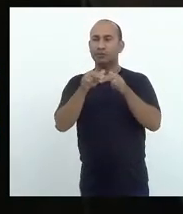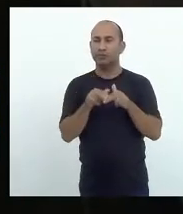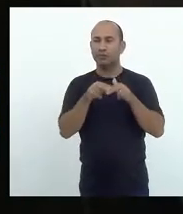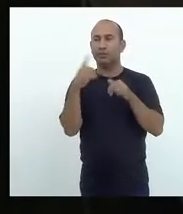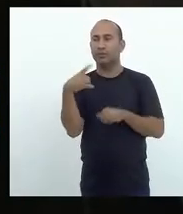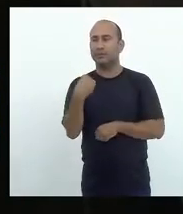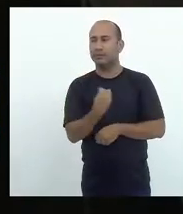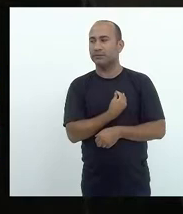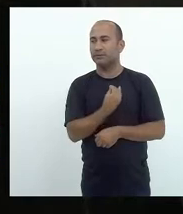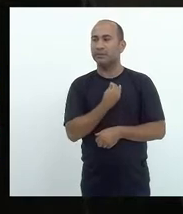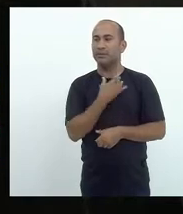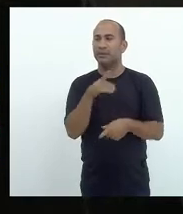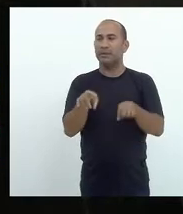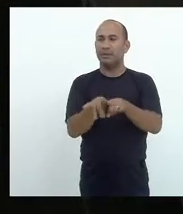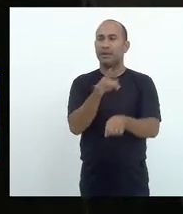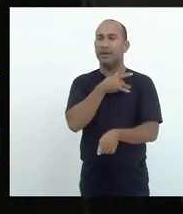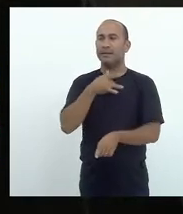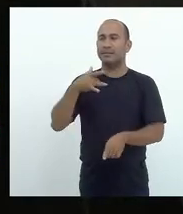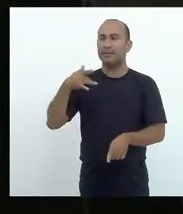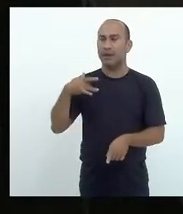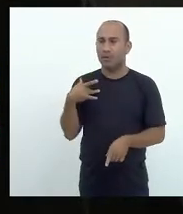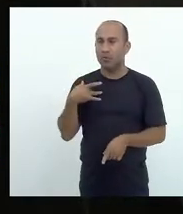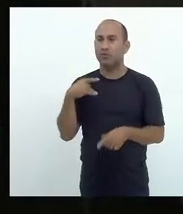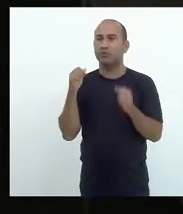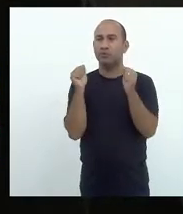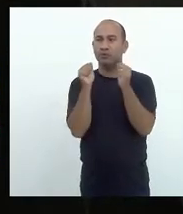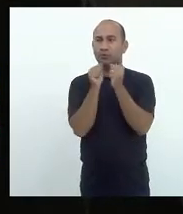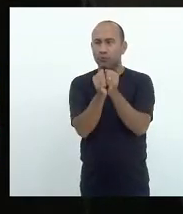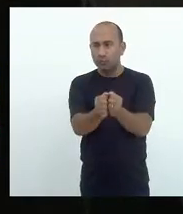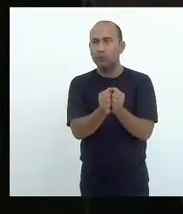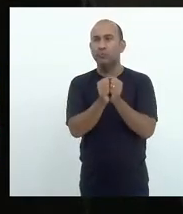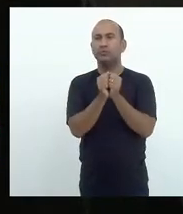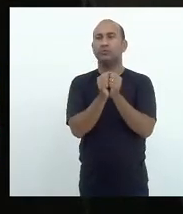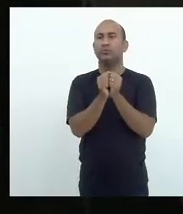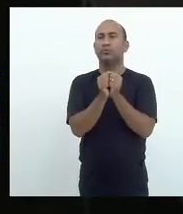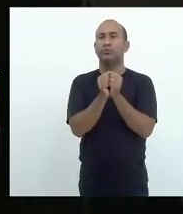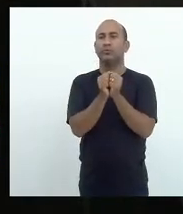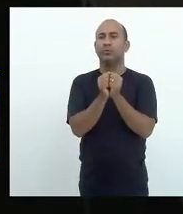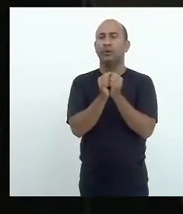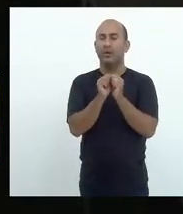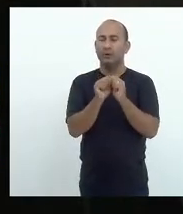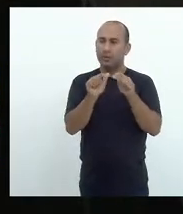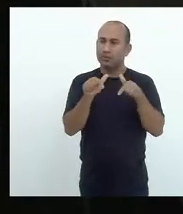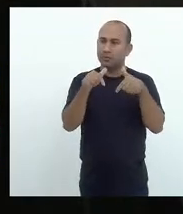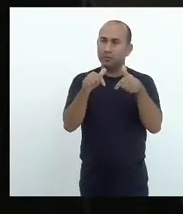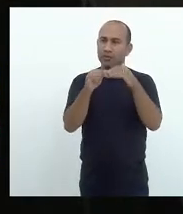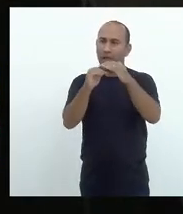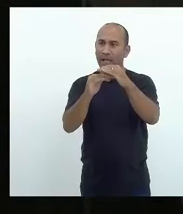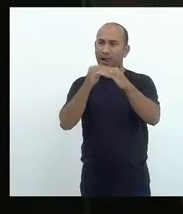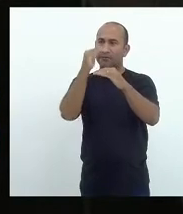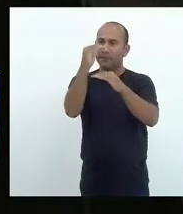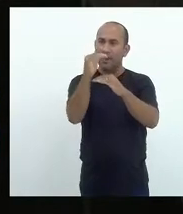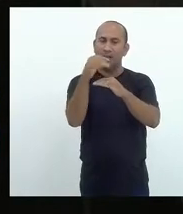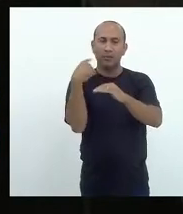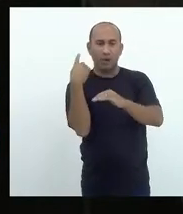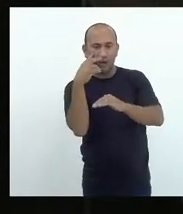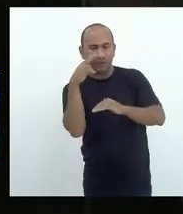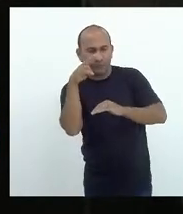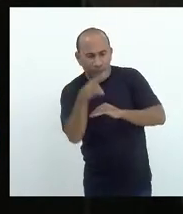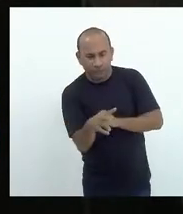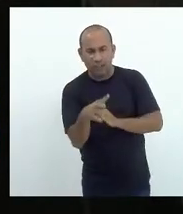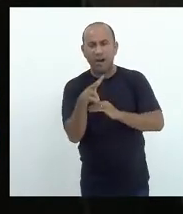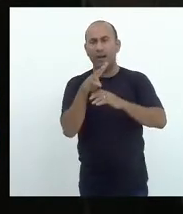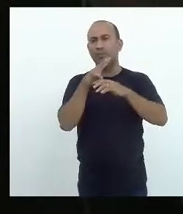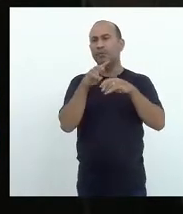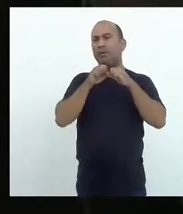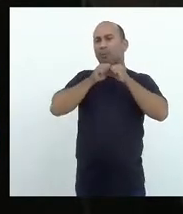a saúde pública num patamar muito elevado. Nós vimos aí, durante a pandemia, o